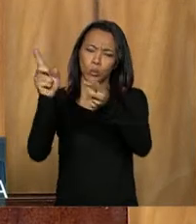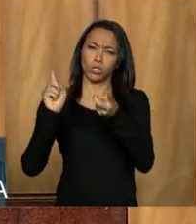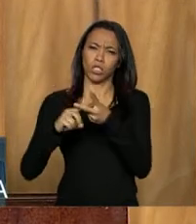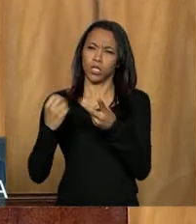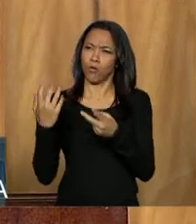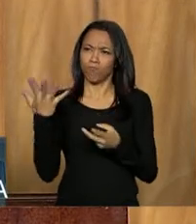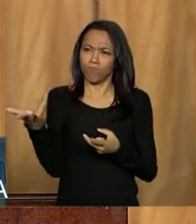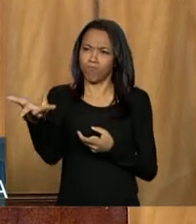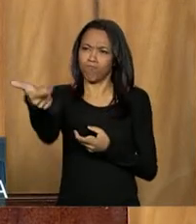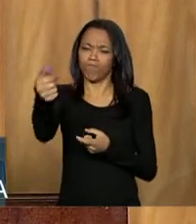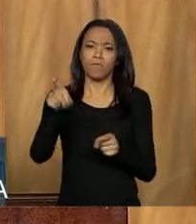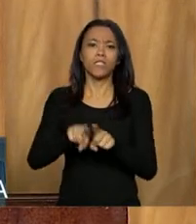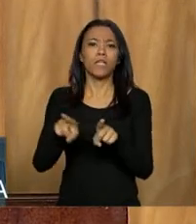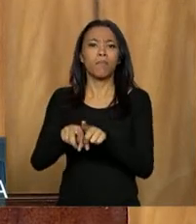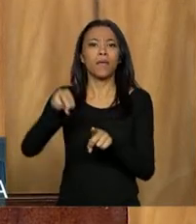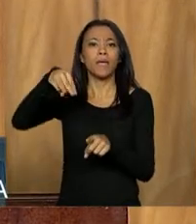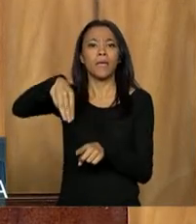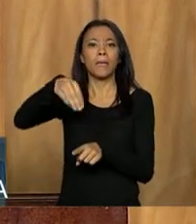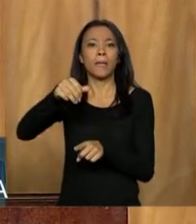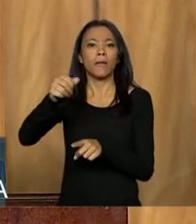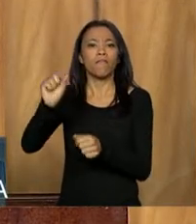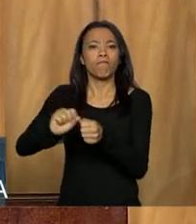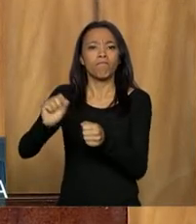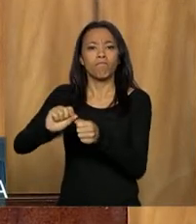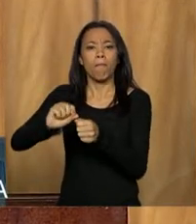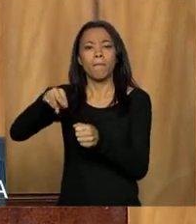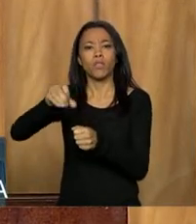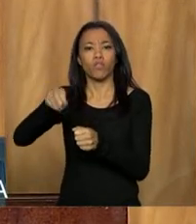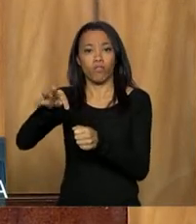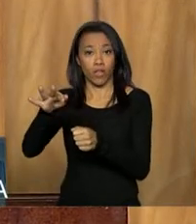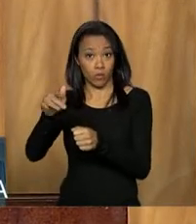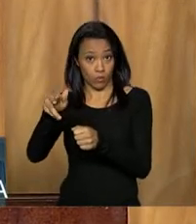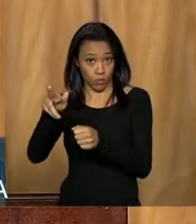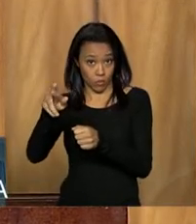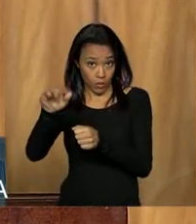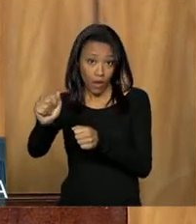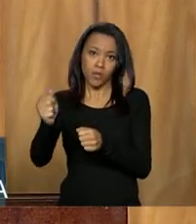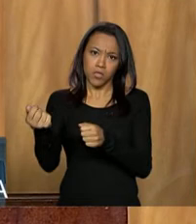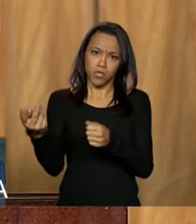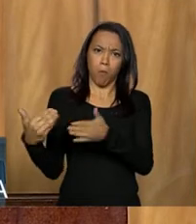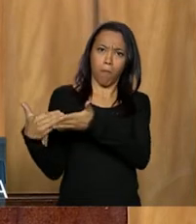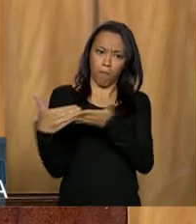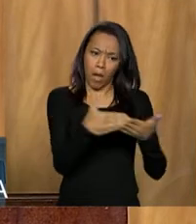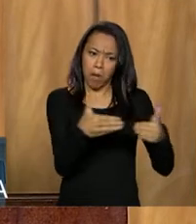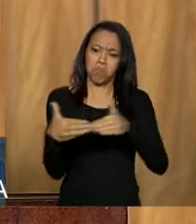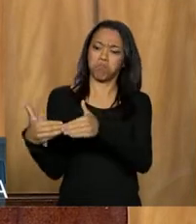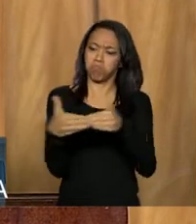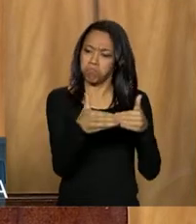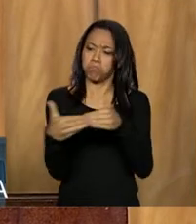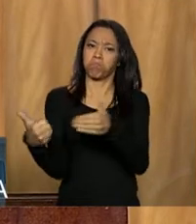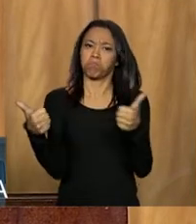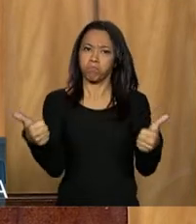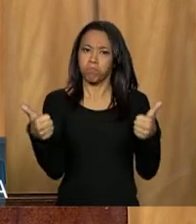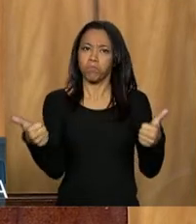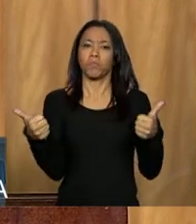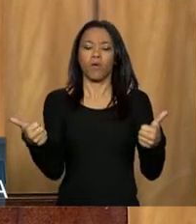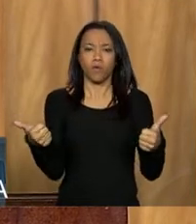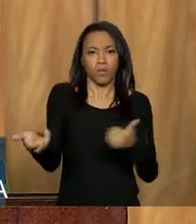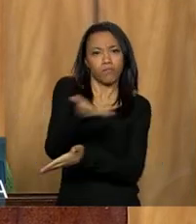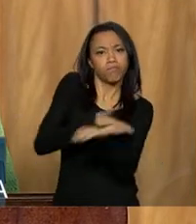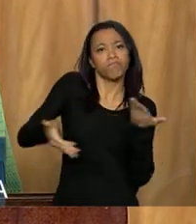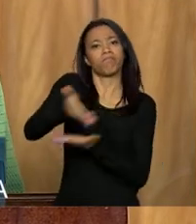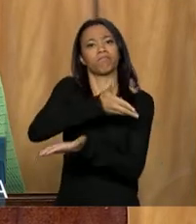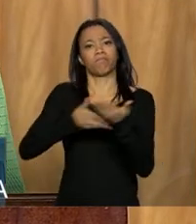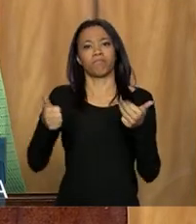ponta e manufatura. São certamente parceiros ideais e poderão ampliar a parceria para áreas de alto valor agregado,